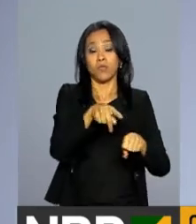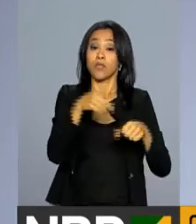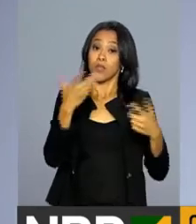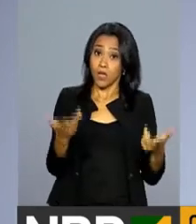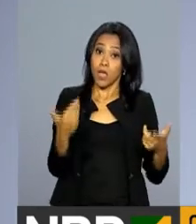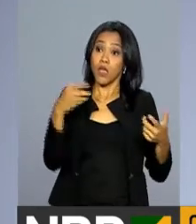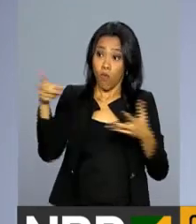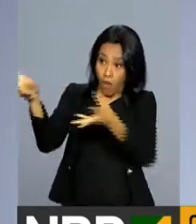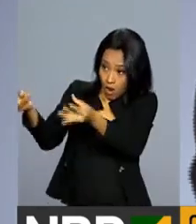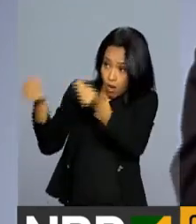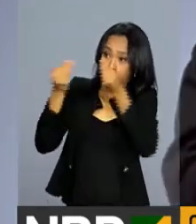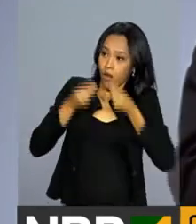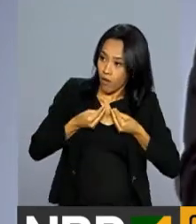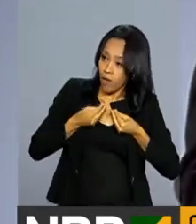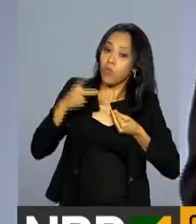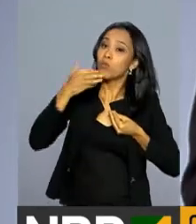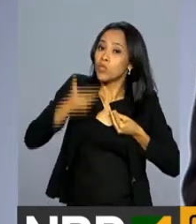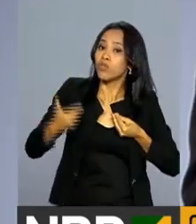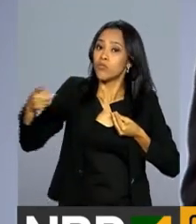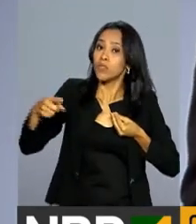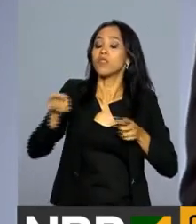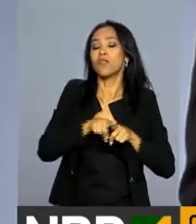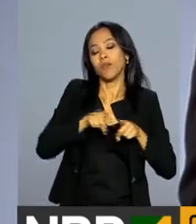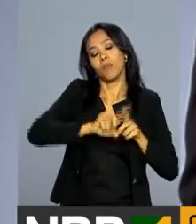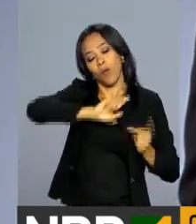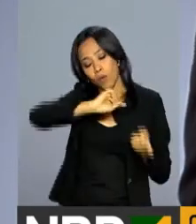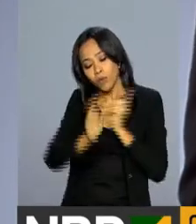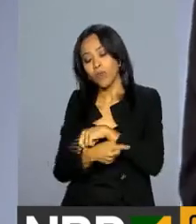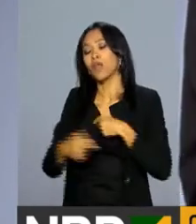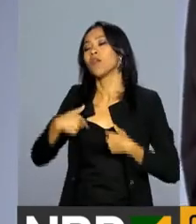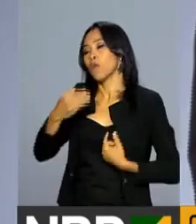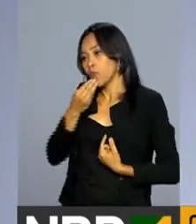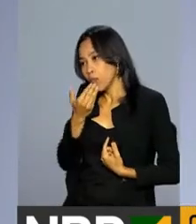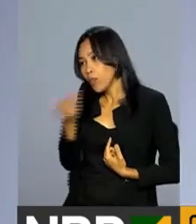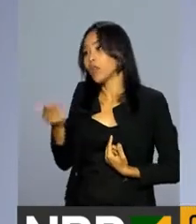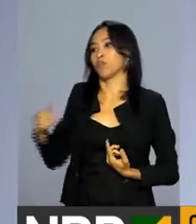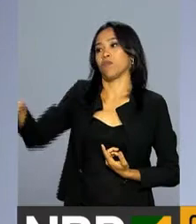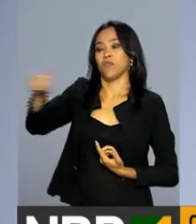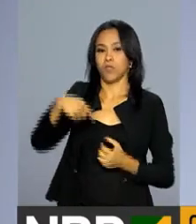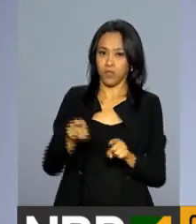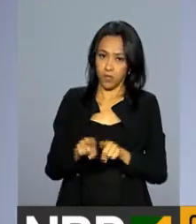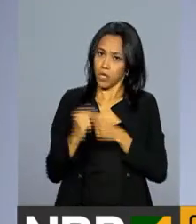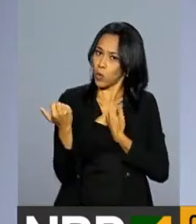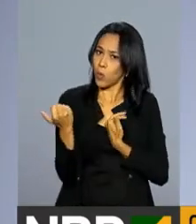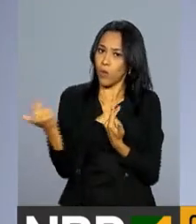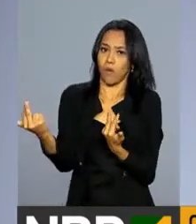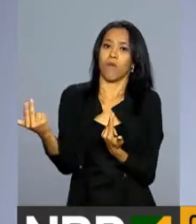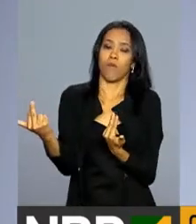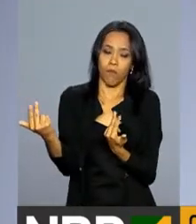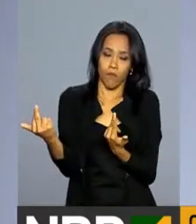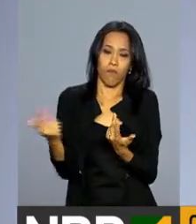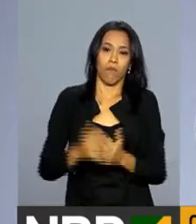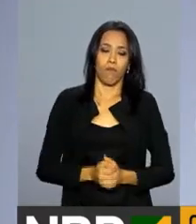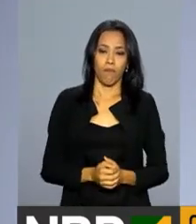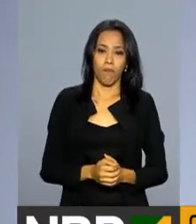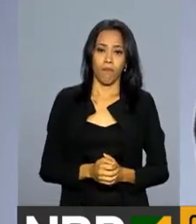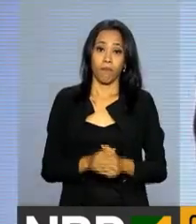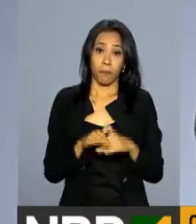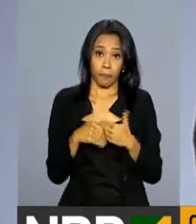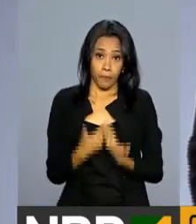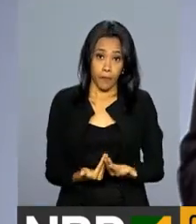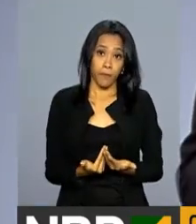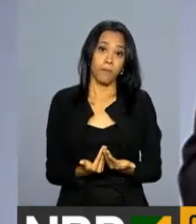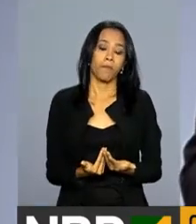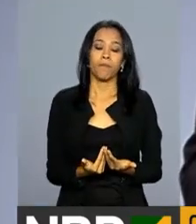eu faço esta que eu entregarei logo mais poluído beltrame abras ea ram então meus